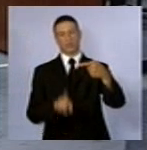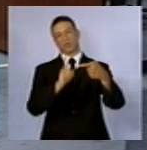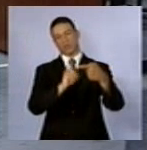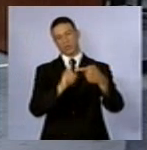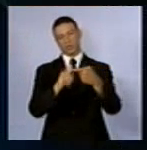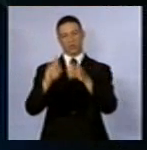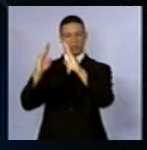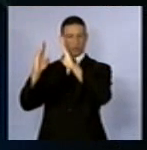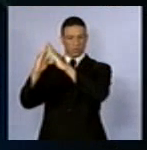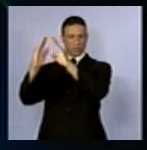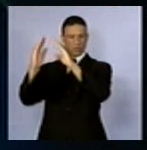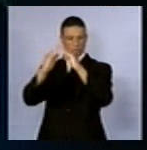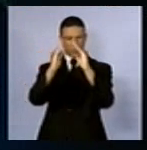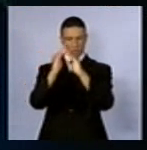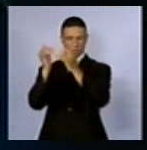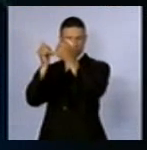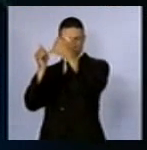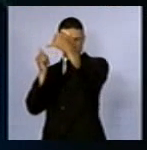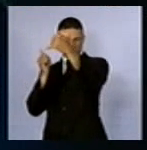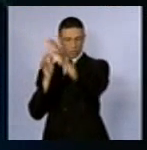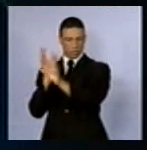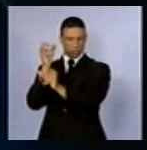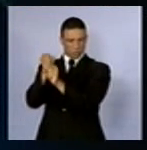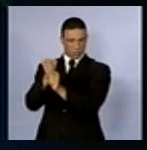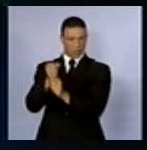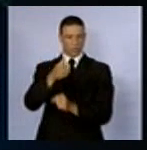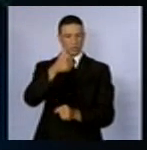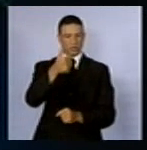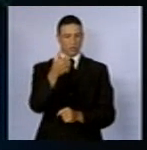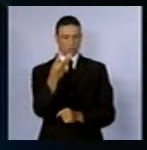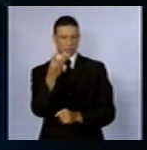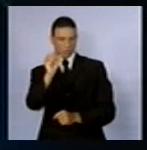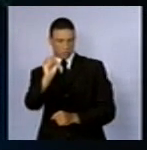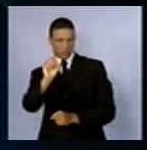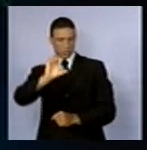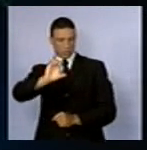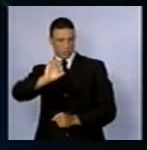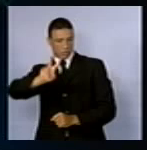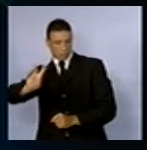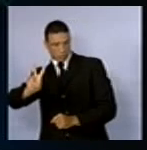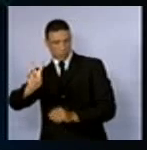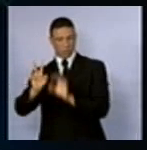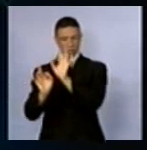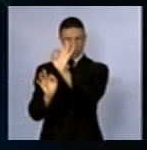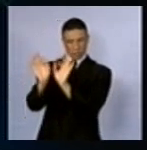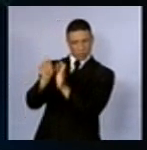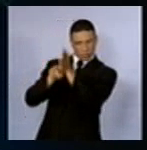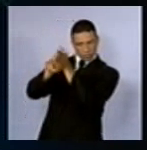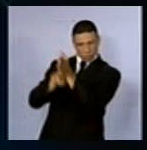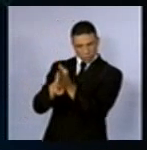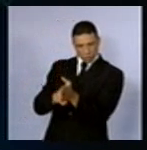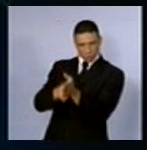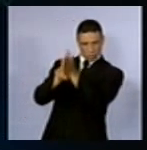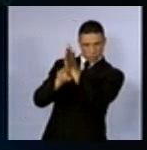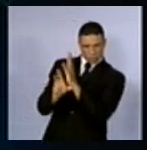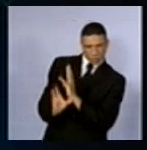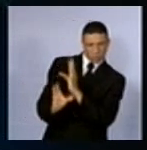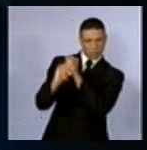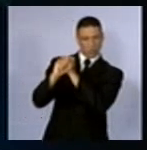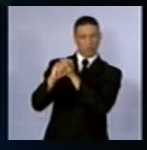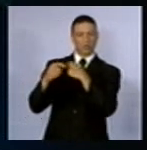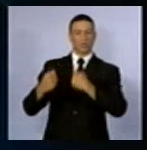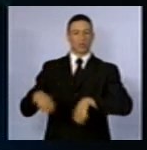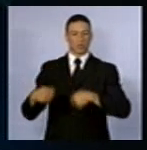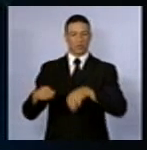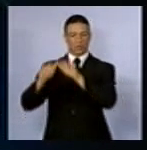com tensão maior ou igual a 138 kv Elas têm que ser Med ou calculadas o campo eletromagnético